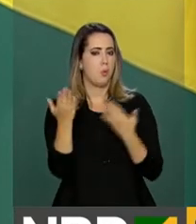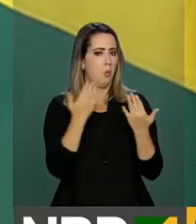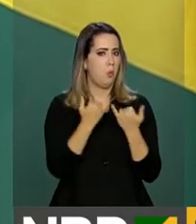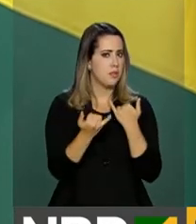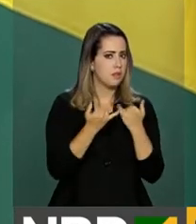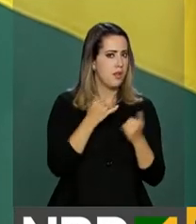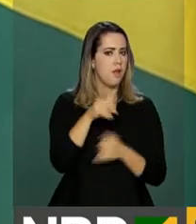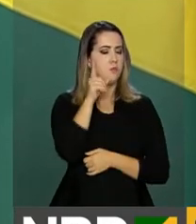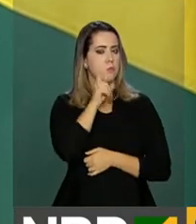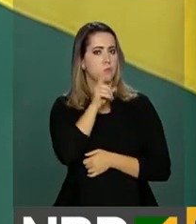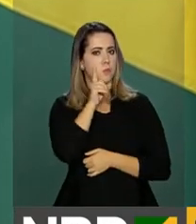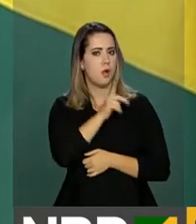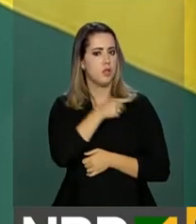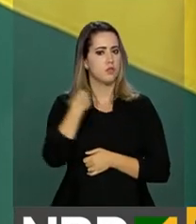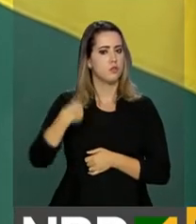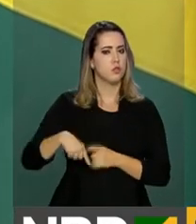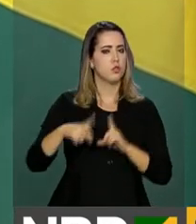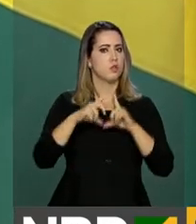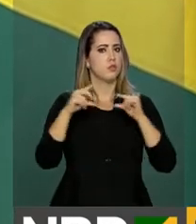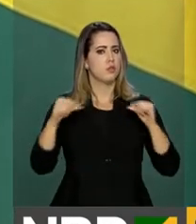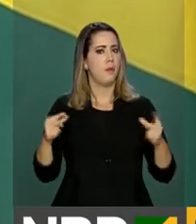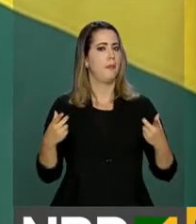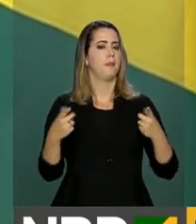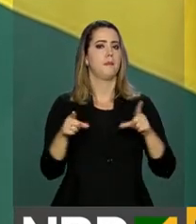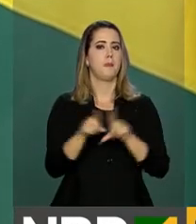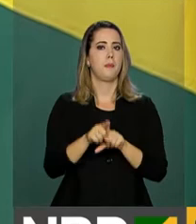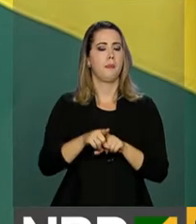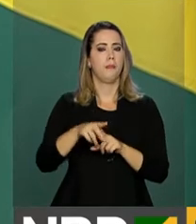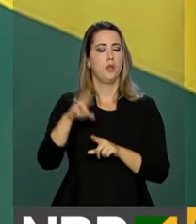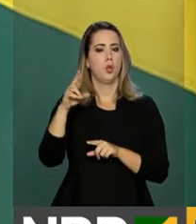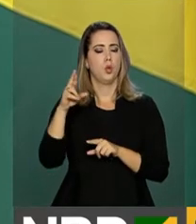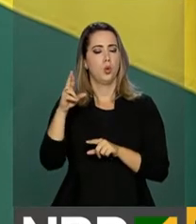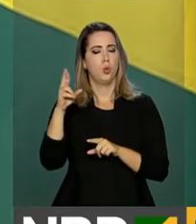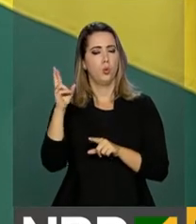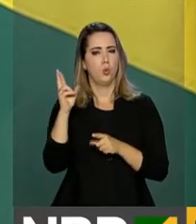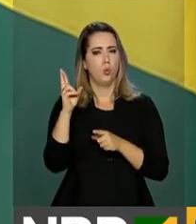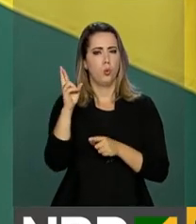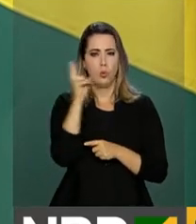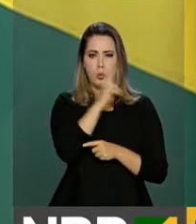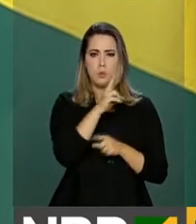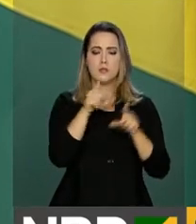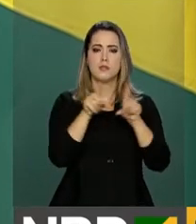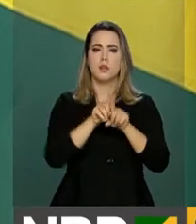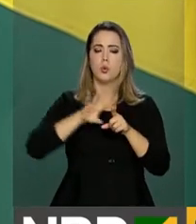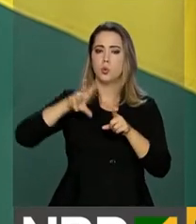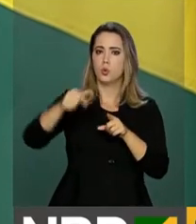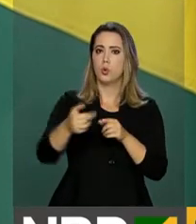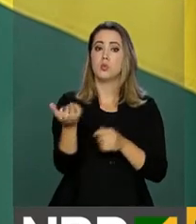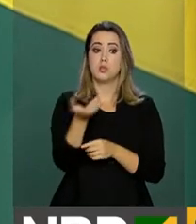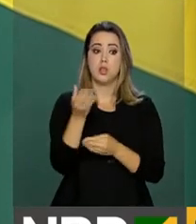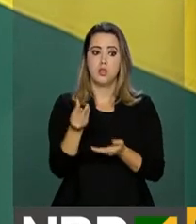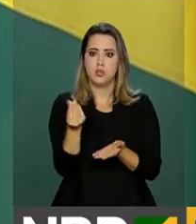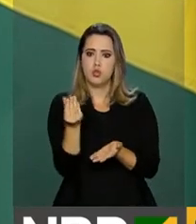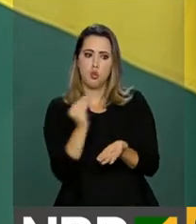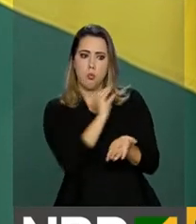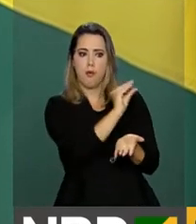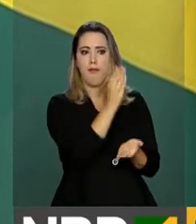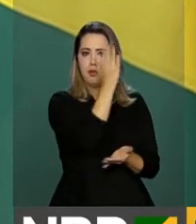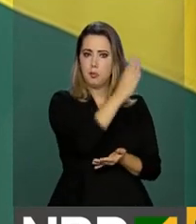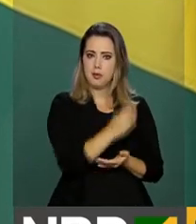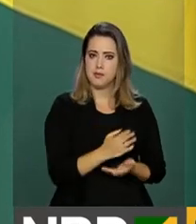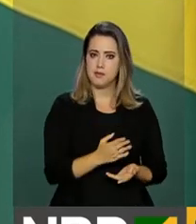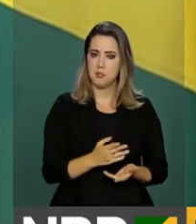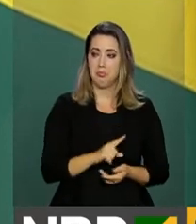japão como china como rússia é todos querendo investir no brasil até interessante é uma crença muito